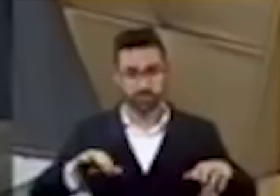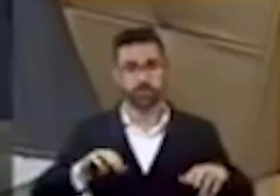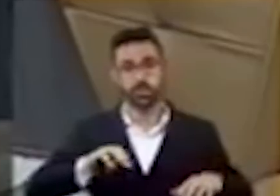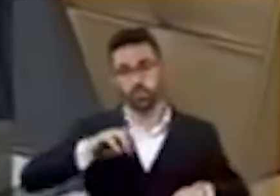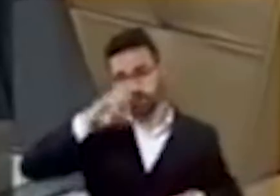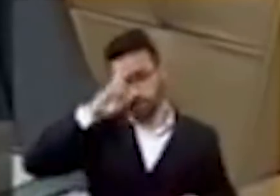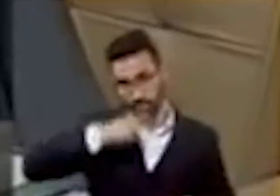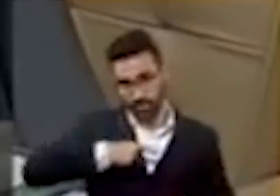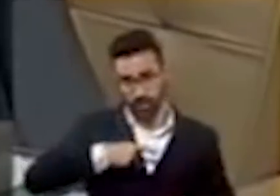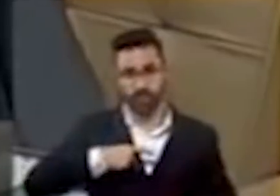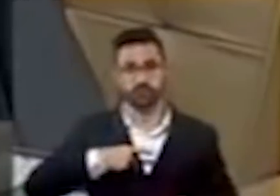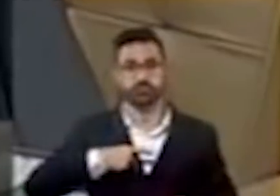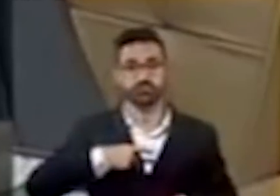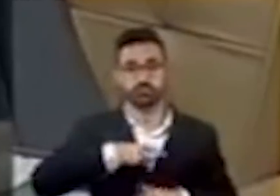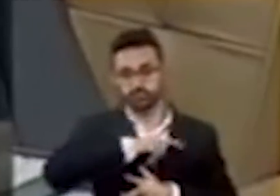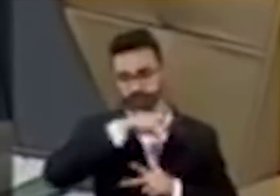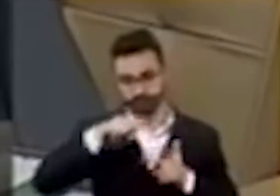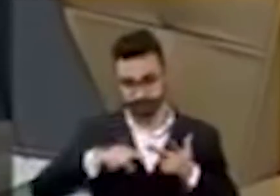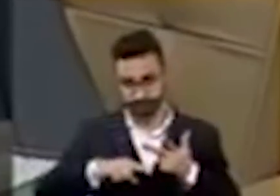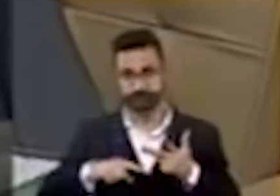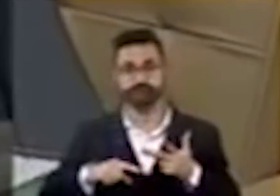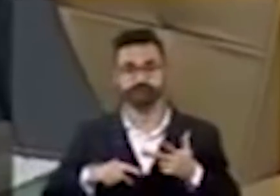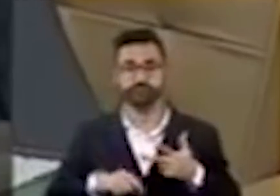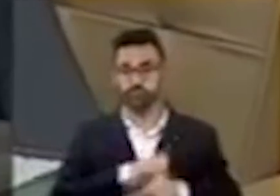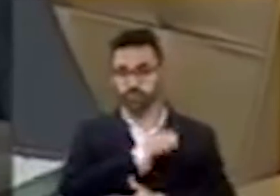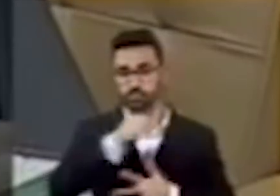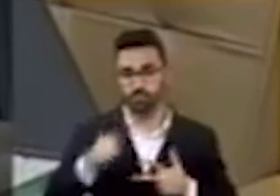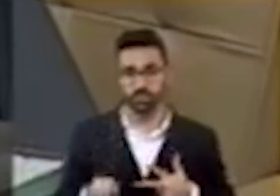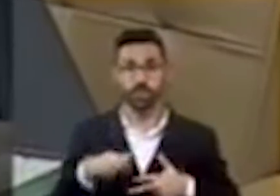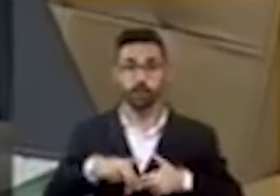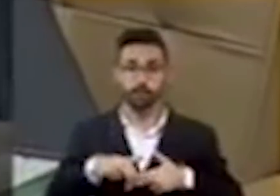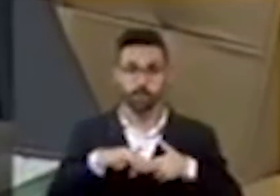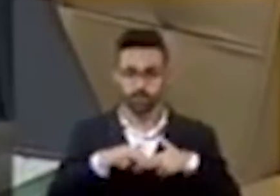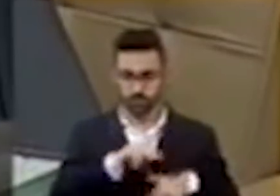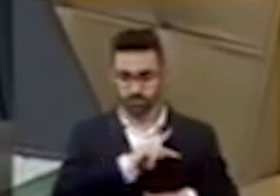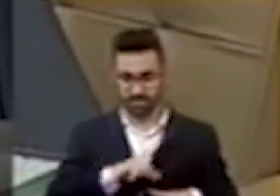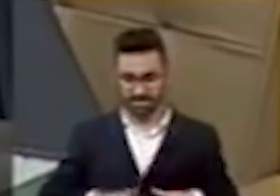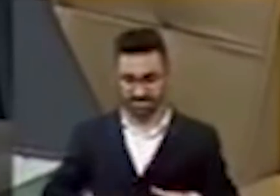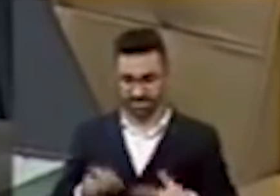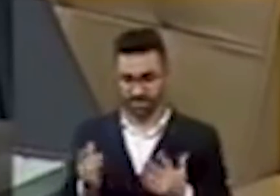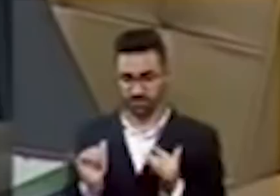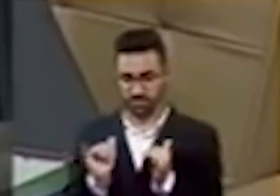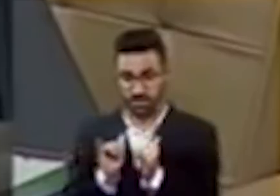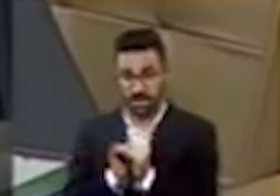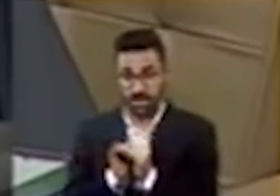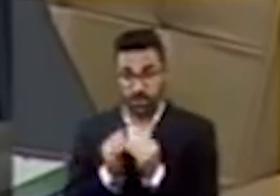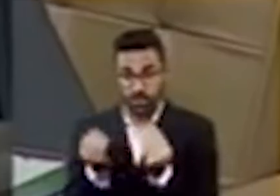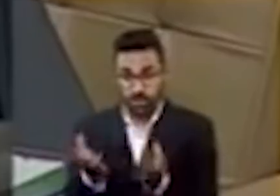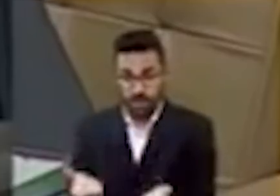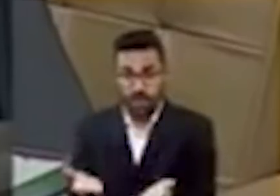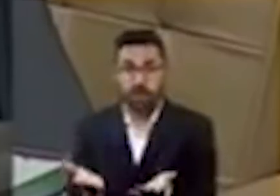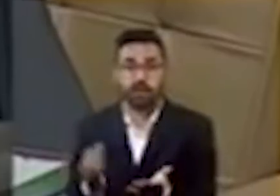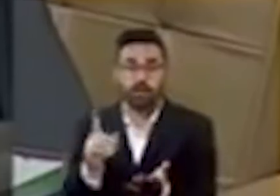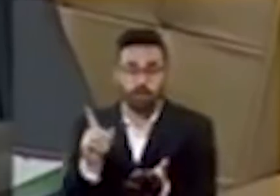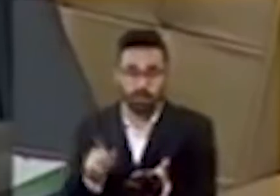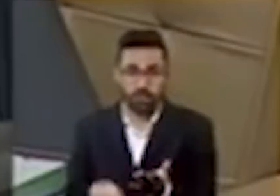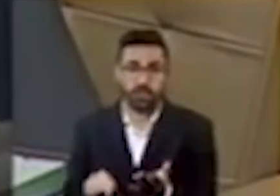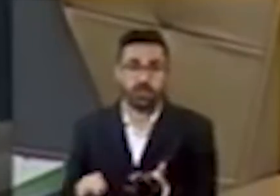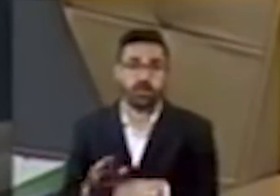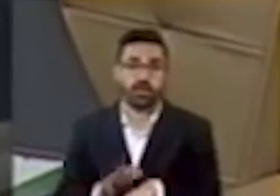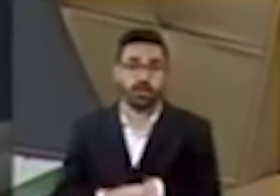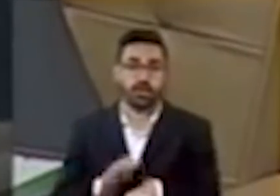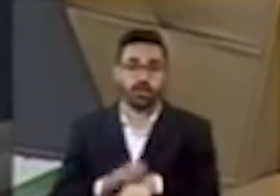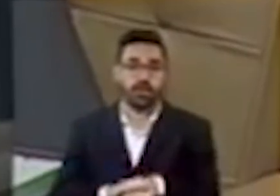e harmônica entre os poderes. Desse modo, os perdões presidenciais são, por desenho institucional,